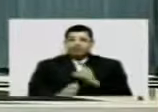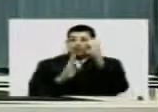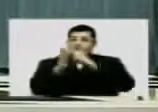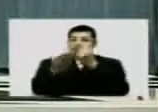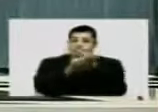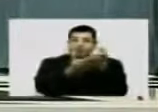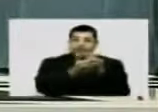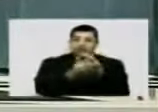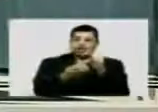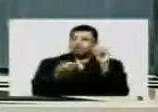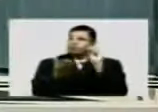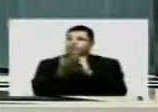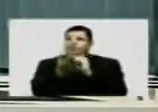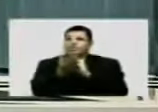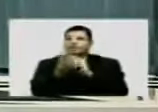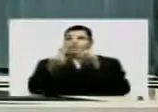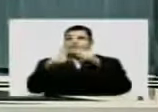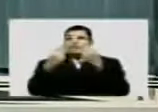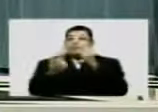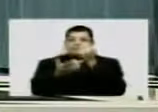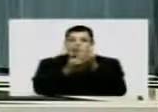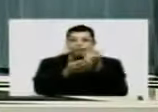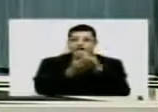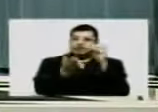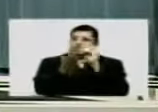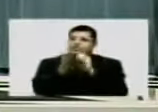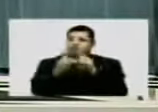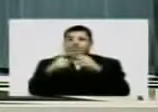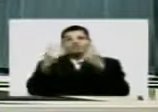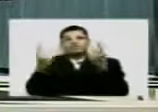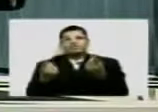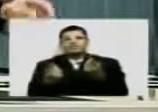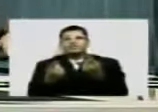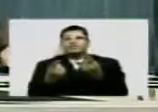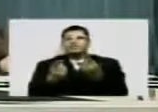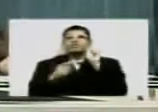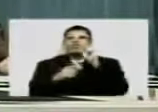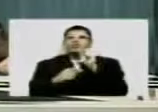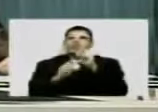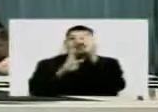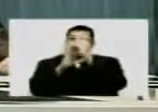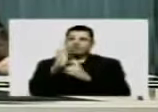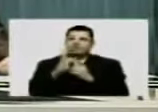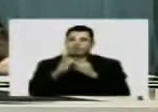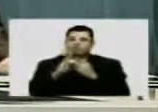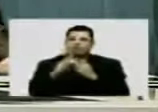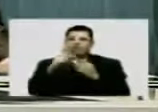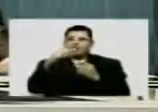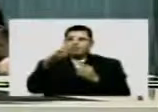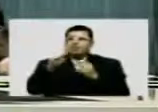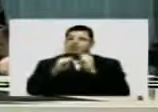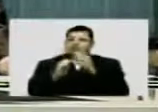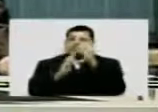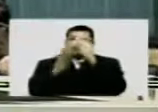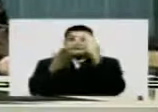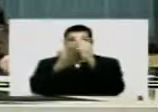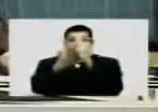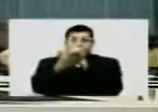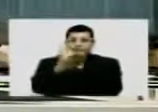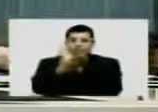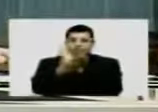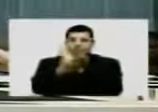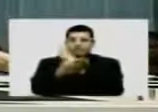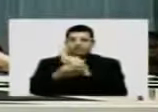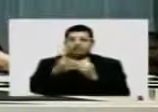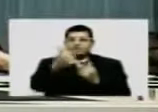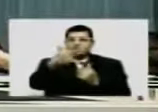Dinheiro para pagar não falta. Dinheiro para pagar não falta. E mais, o que é dívida com a Previdência pode ser parcelado em até